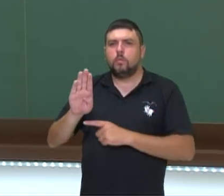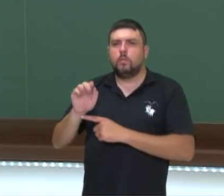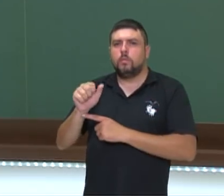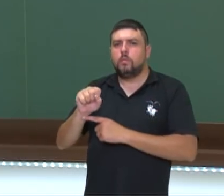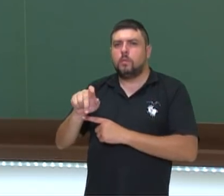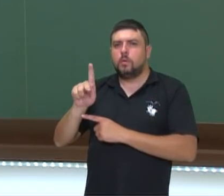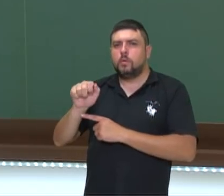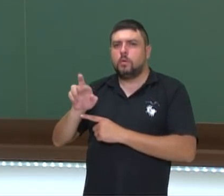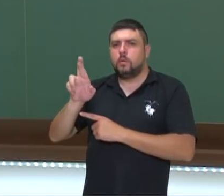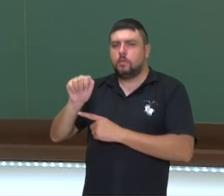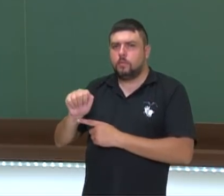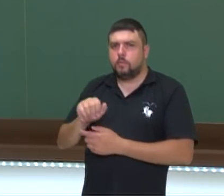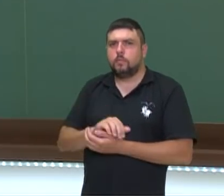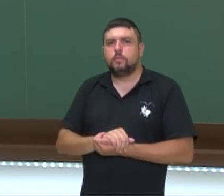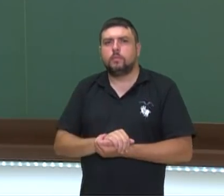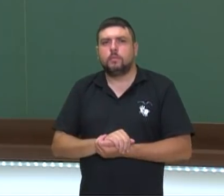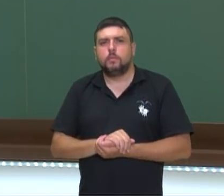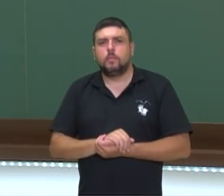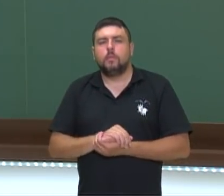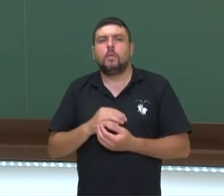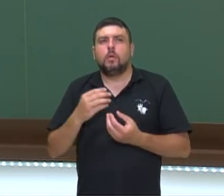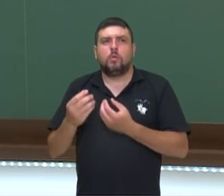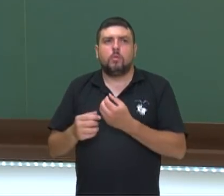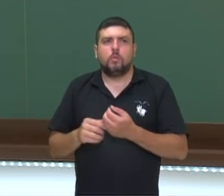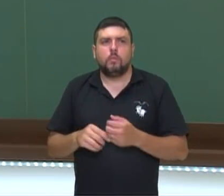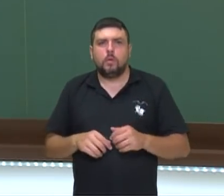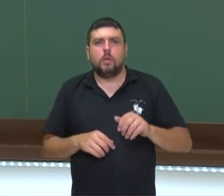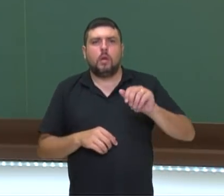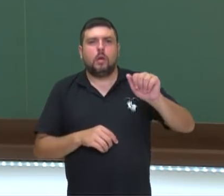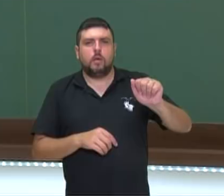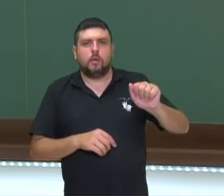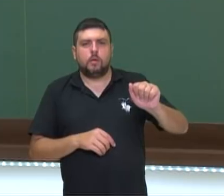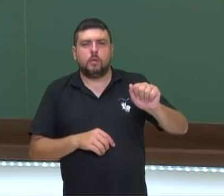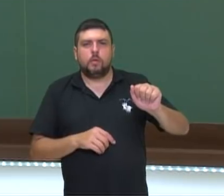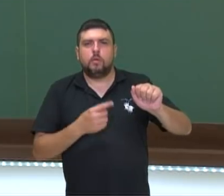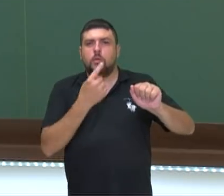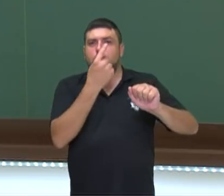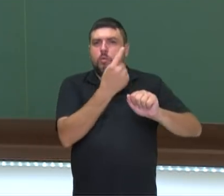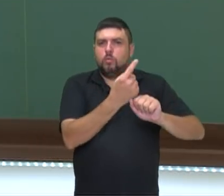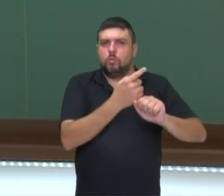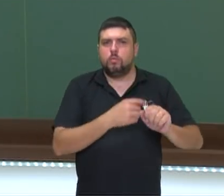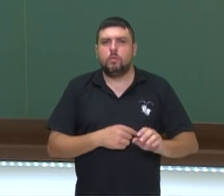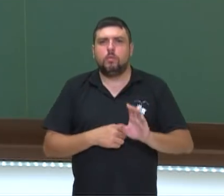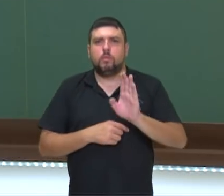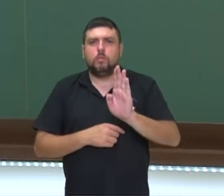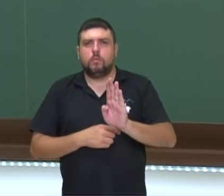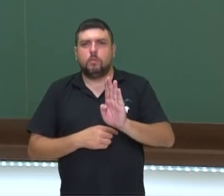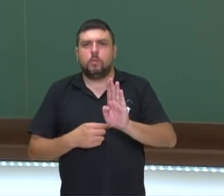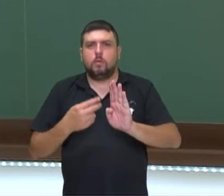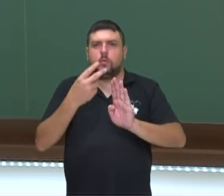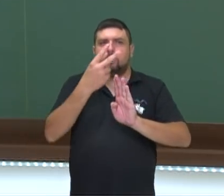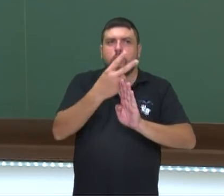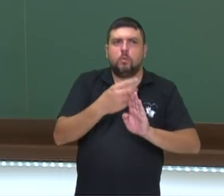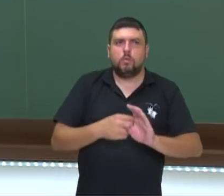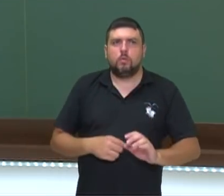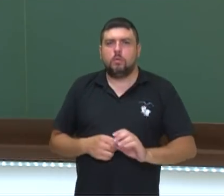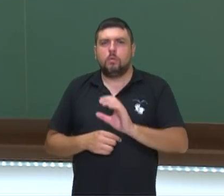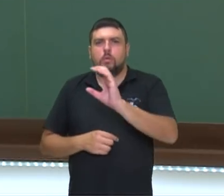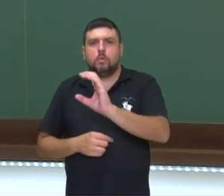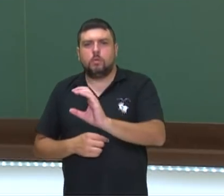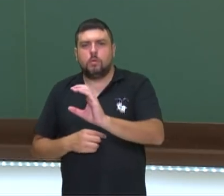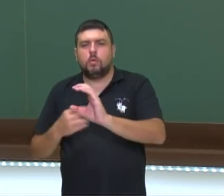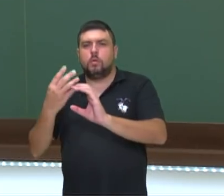Então, o valor de A vale 1, o valor de B vale 2 e o valor de C, passando para cá, é menos 40.